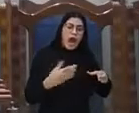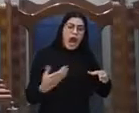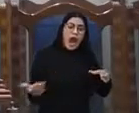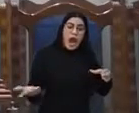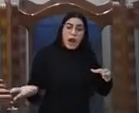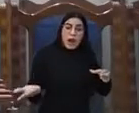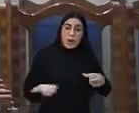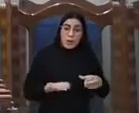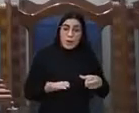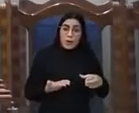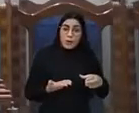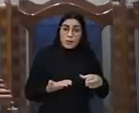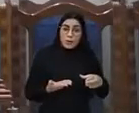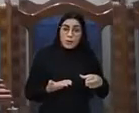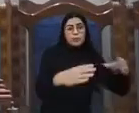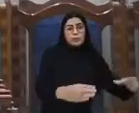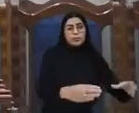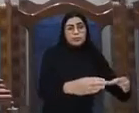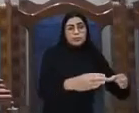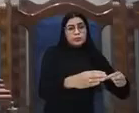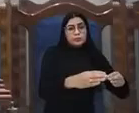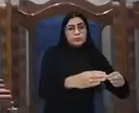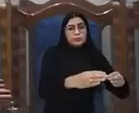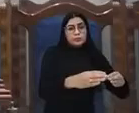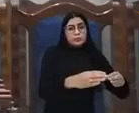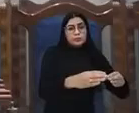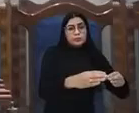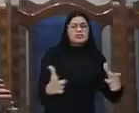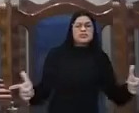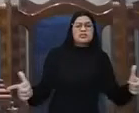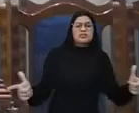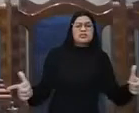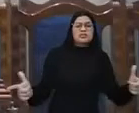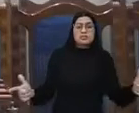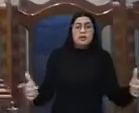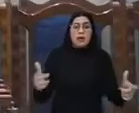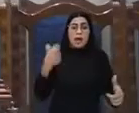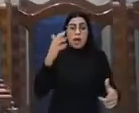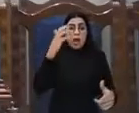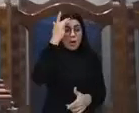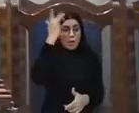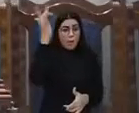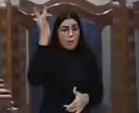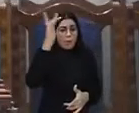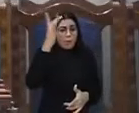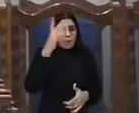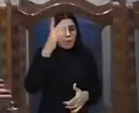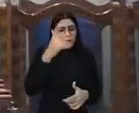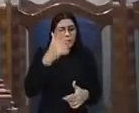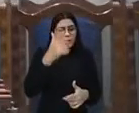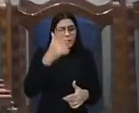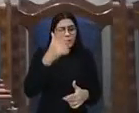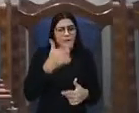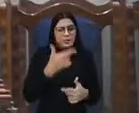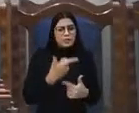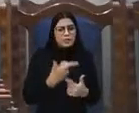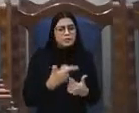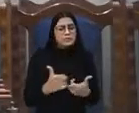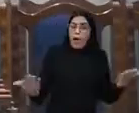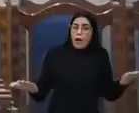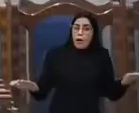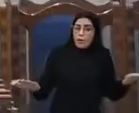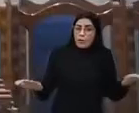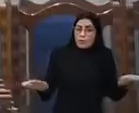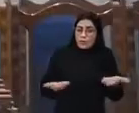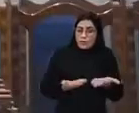aqui e agora. O outro negava o futuro, negava o amanhã. Pois bem, aí chega o